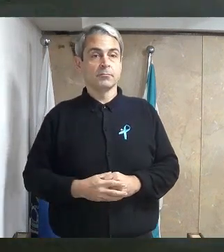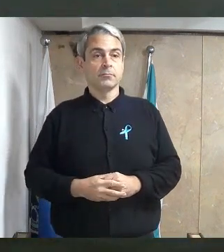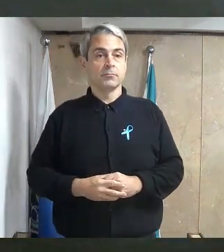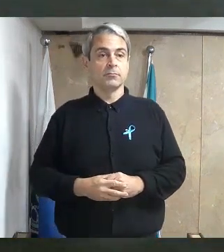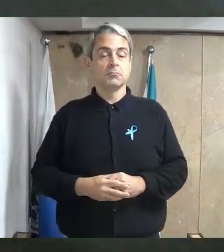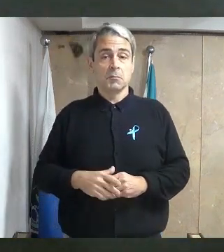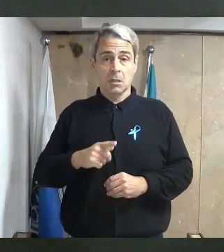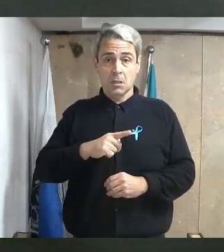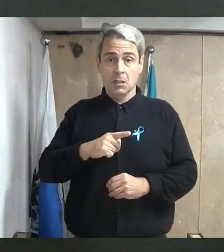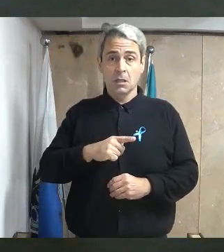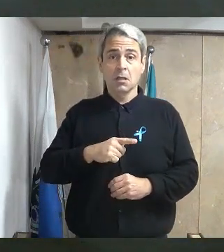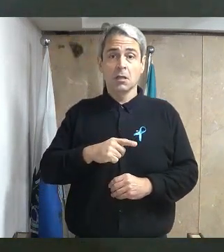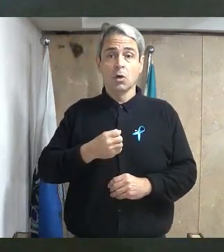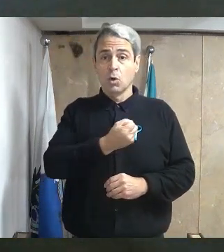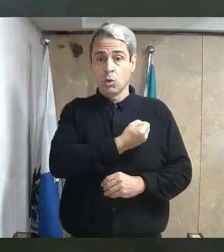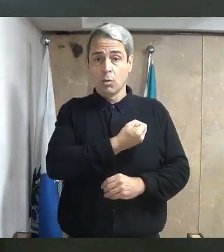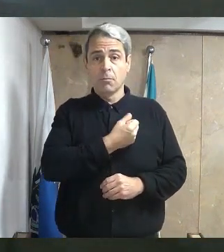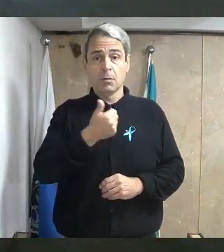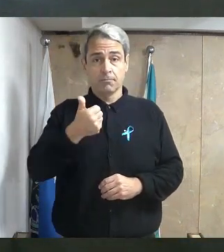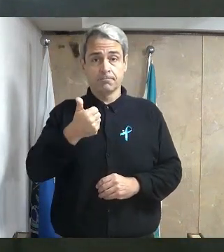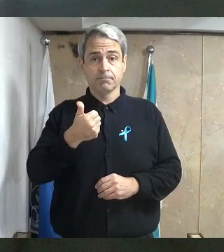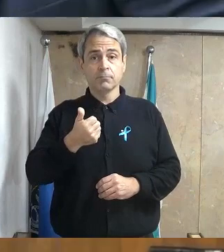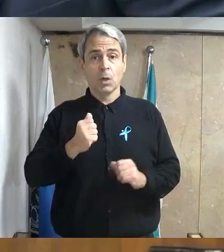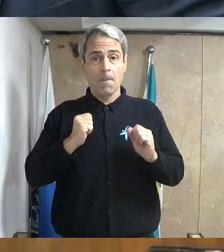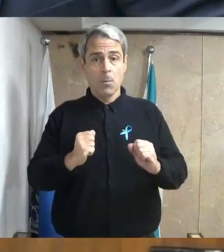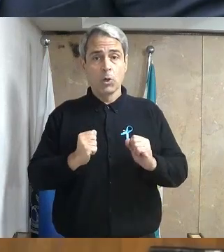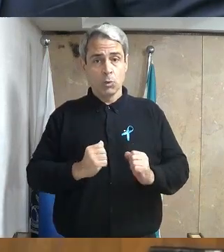Havendo número legal, peço faça a leitura do expediente.